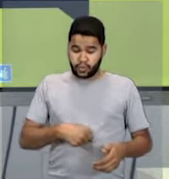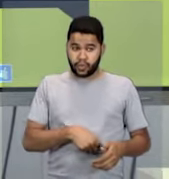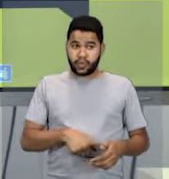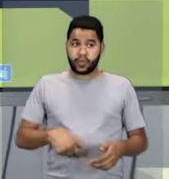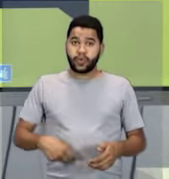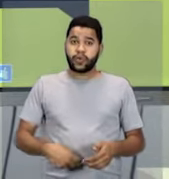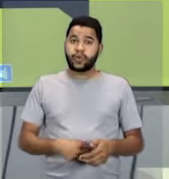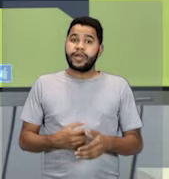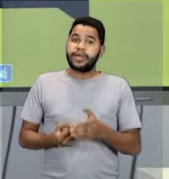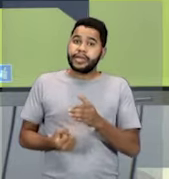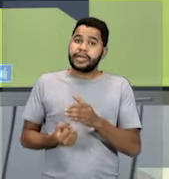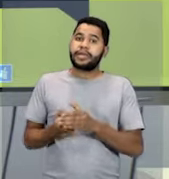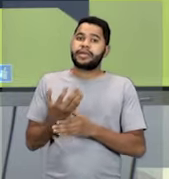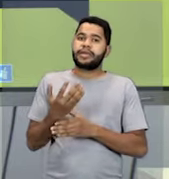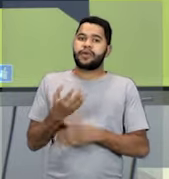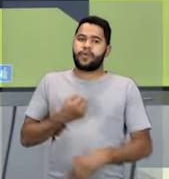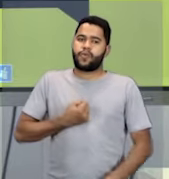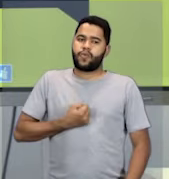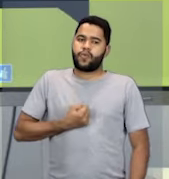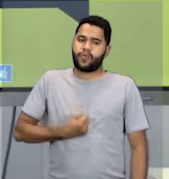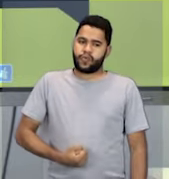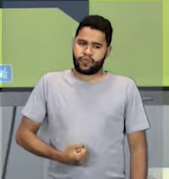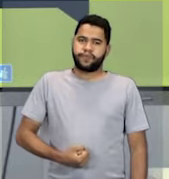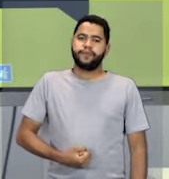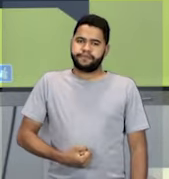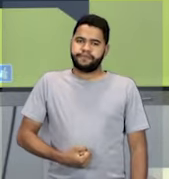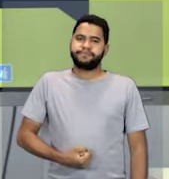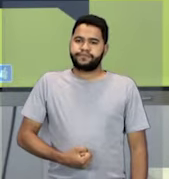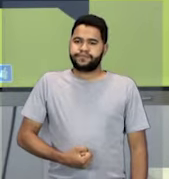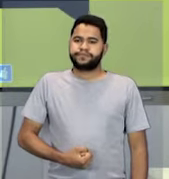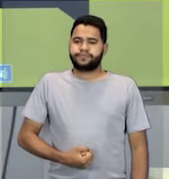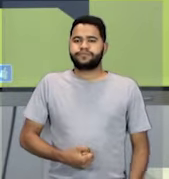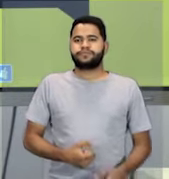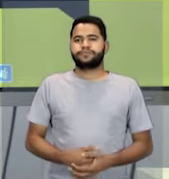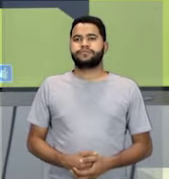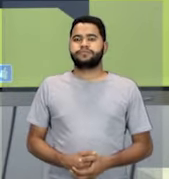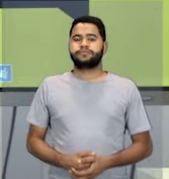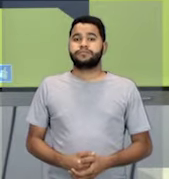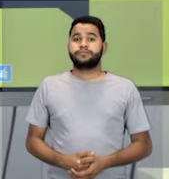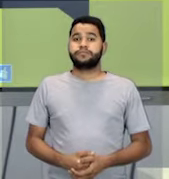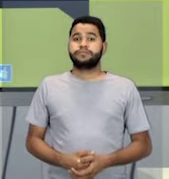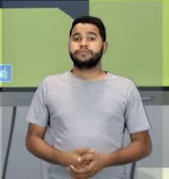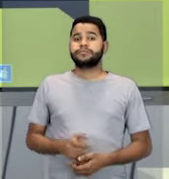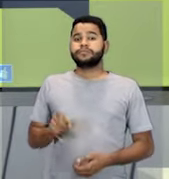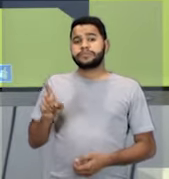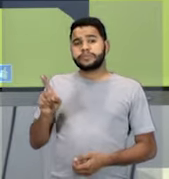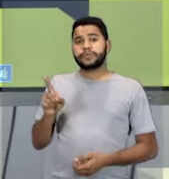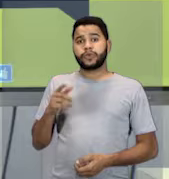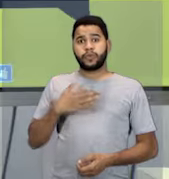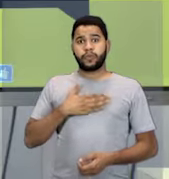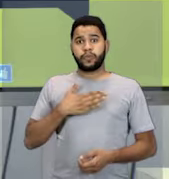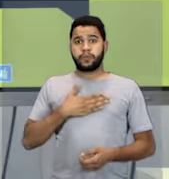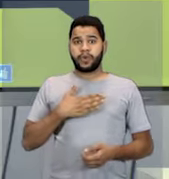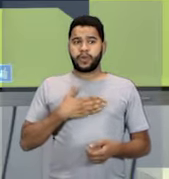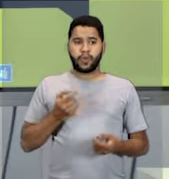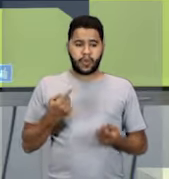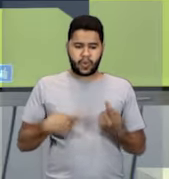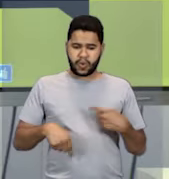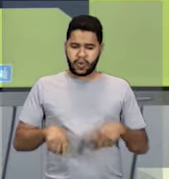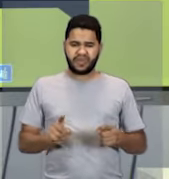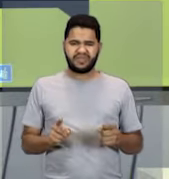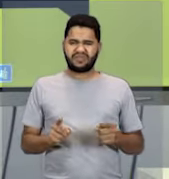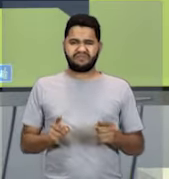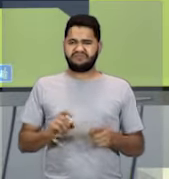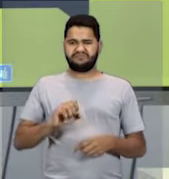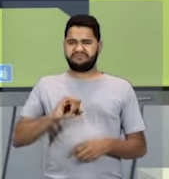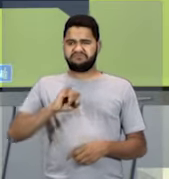formam as fezes. As fezes vão se formar no intestino grosso. Aquilo que o meu organismo não